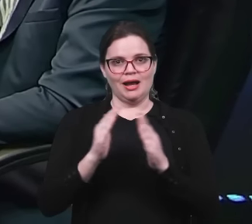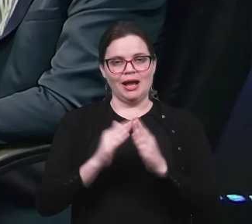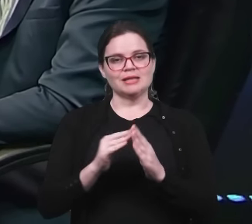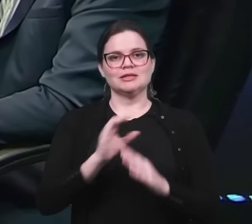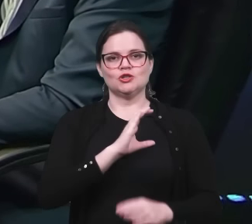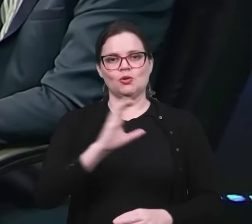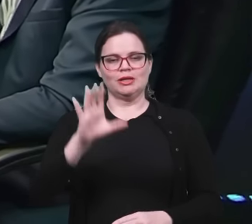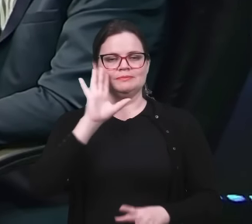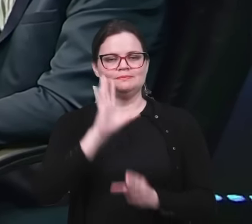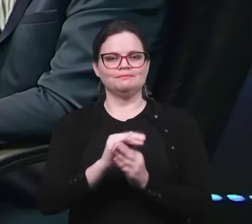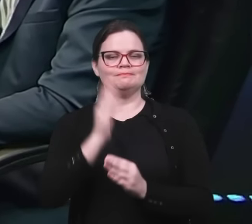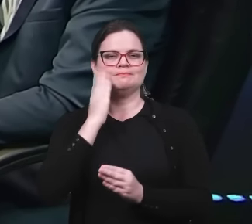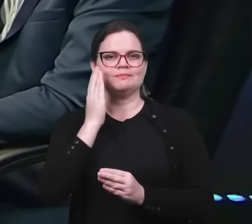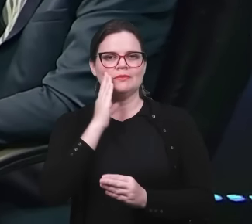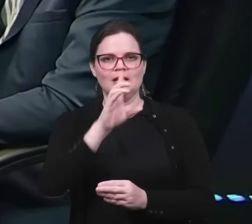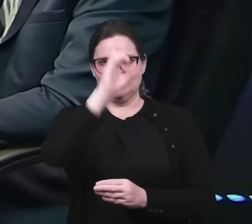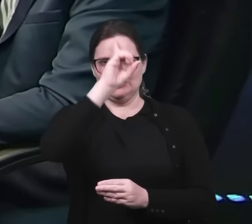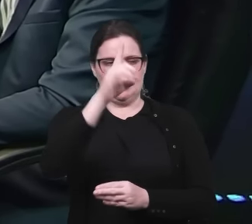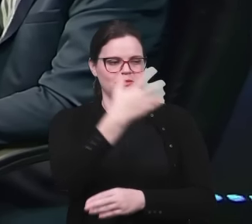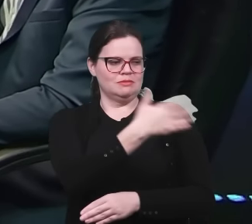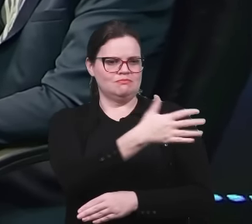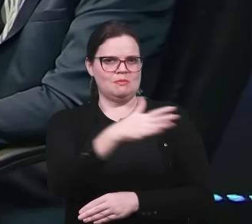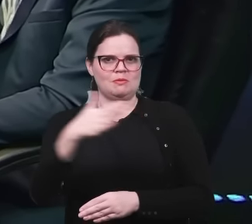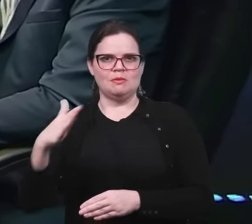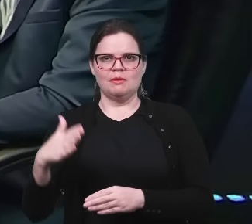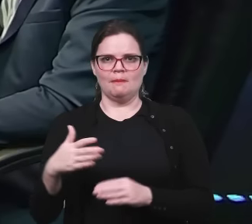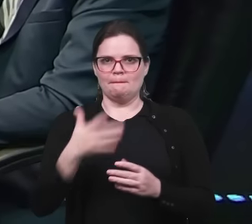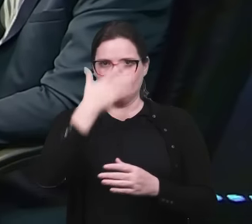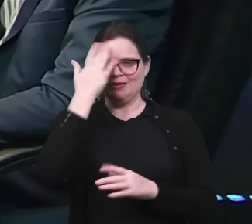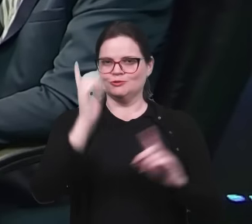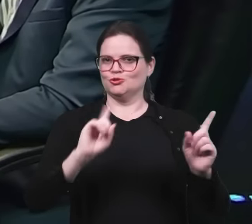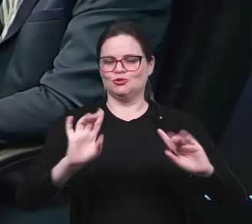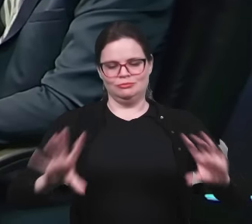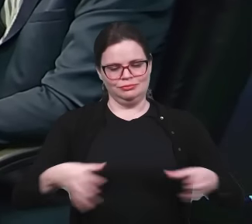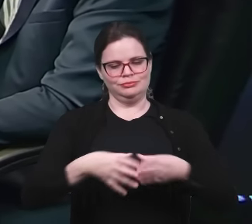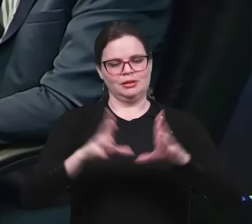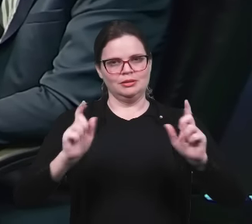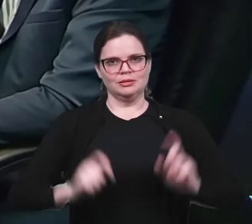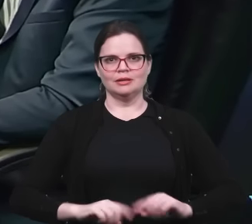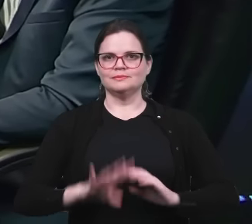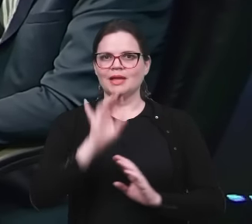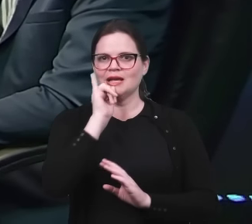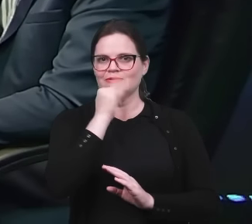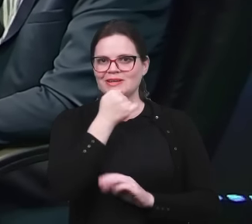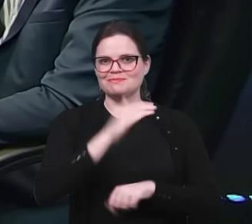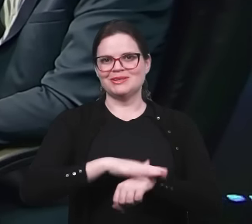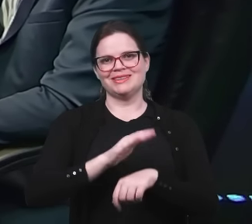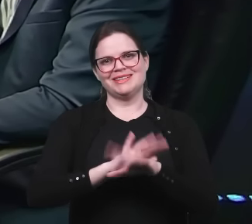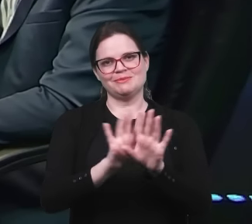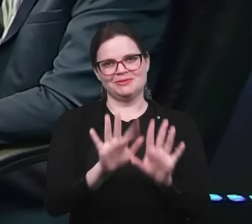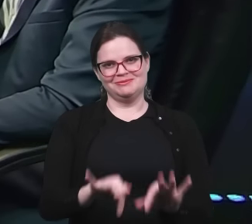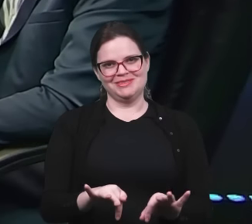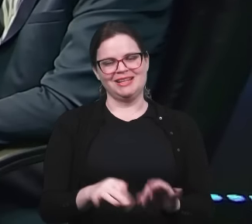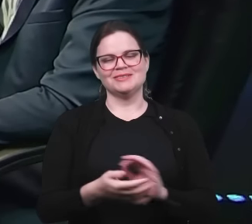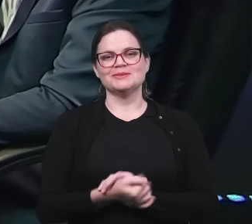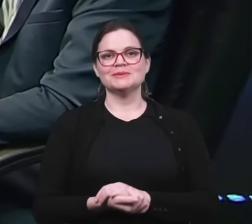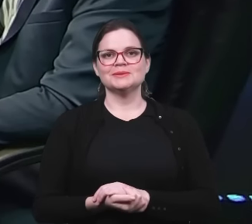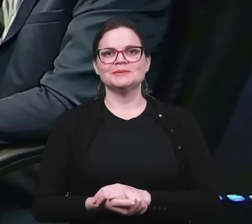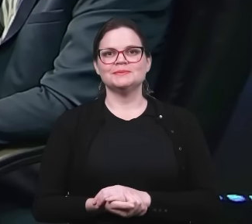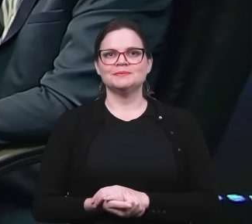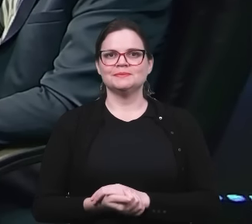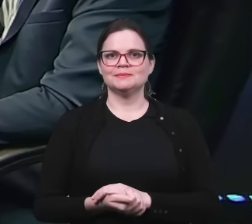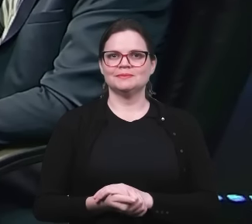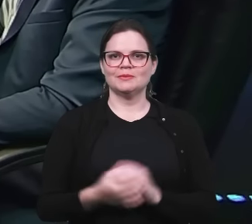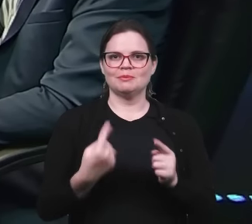faz acepção de pessoas. Glória a Deus. Glória a Amém. Jesus. Salva a todos. Infelizmente, companheiros, nosso tempo encerrou também, né? E é